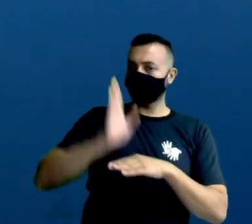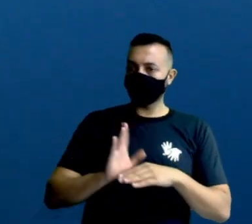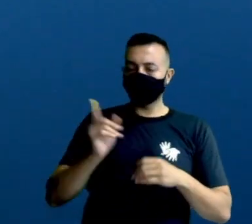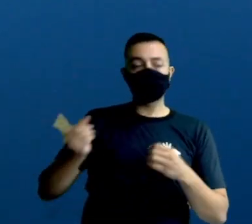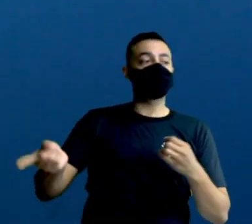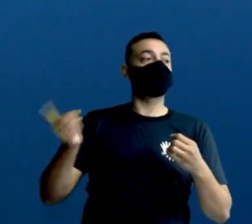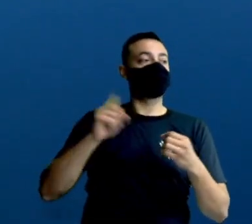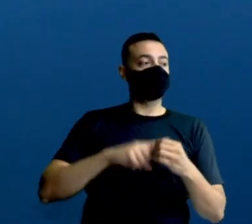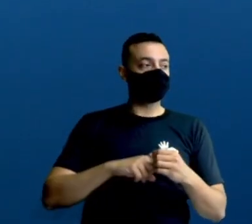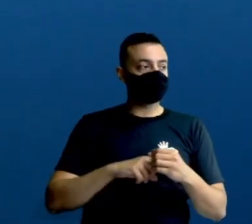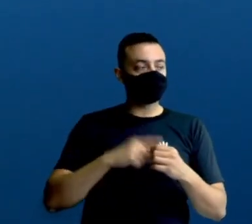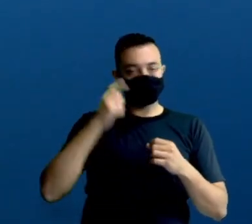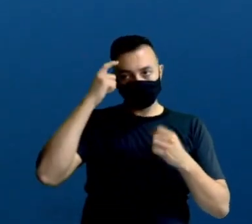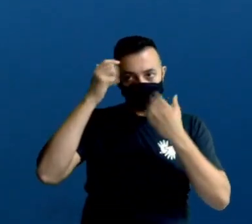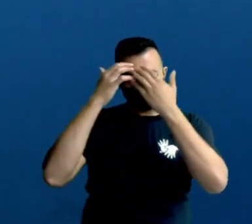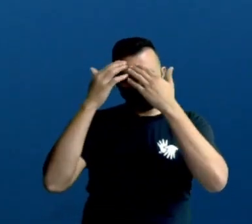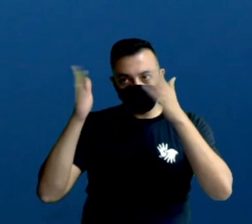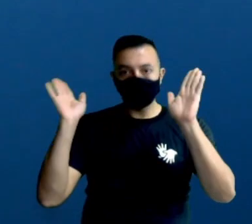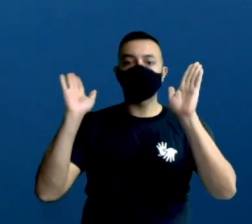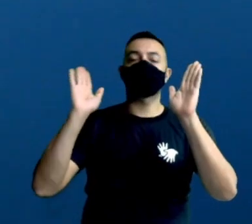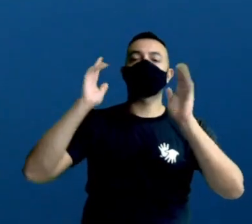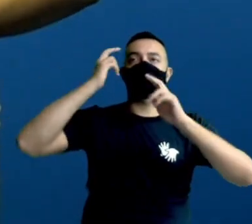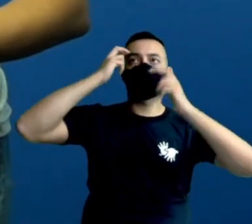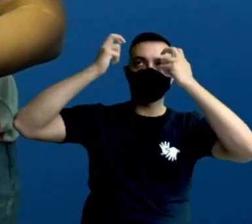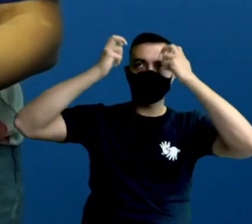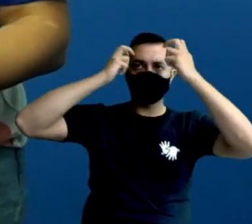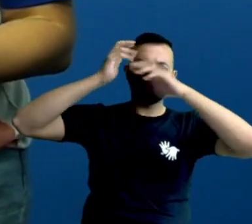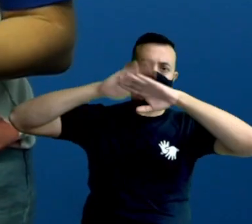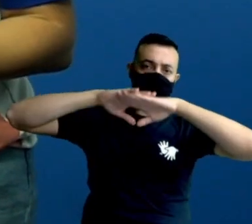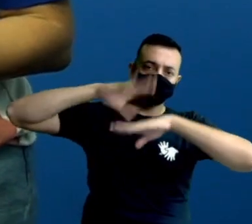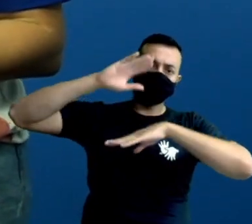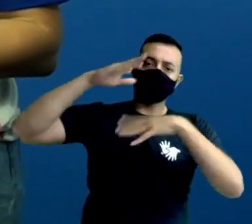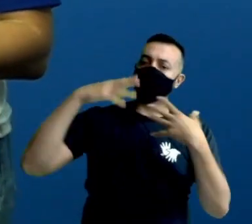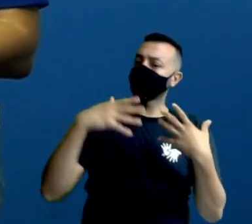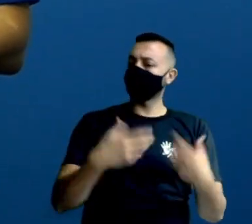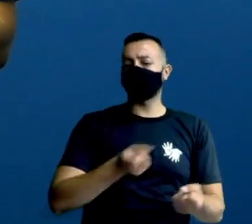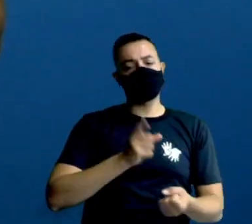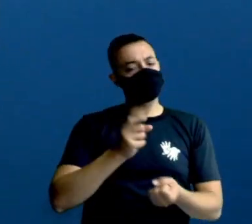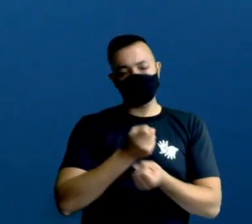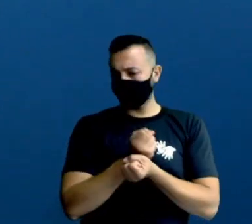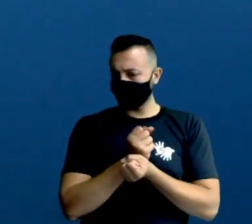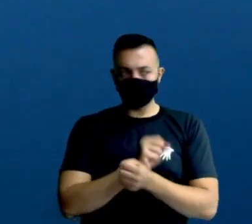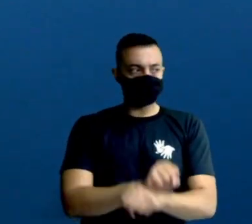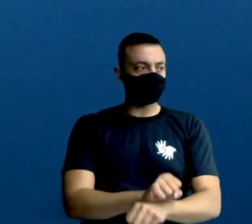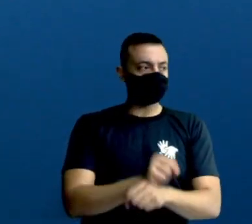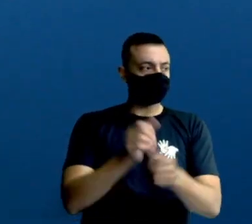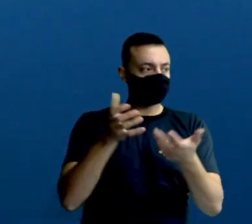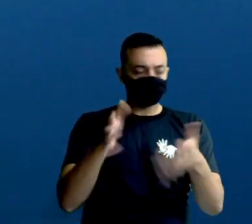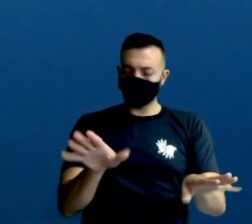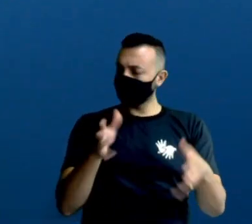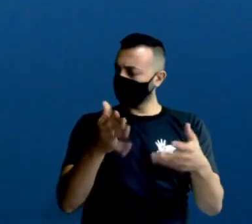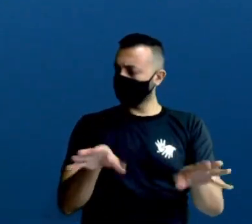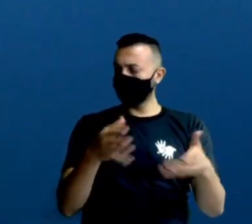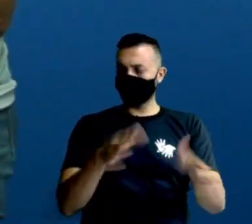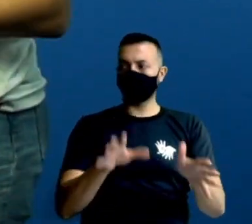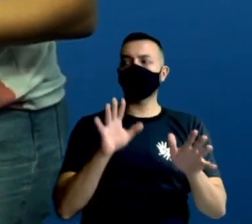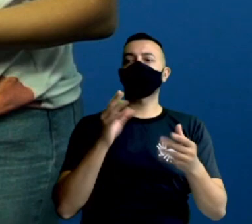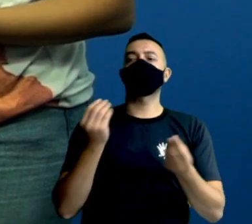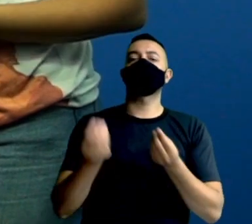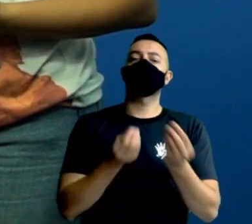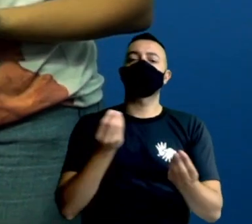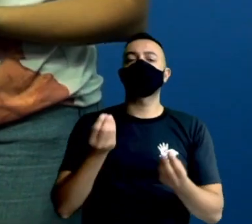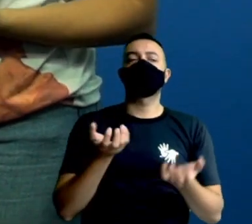eles voltavam com a mente mais aberta, mais inteligente, e não aceitava, né, não se conformava com esse